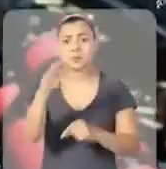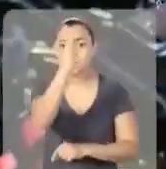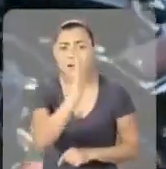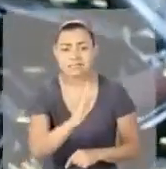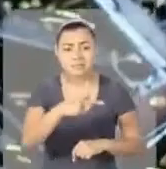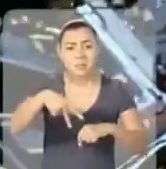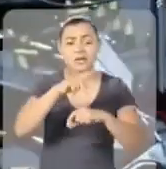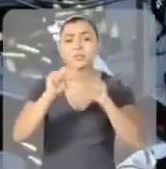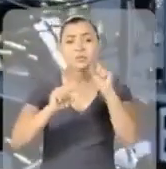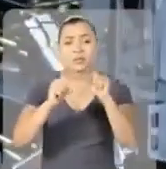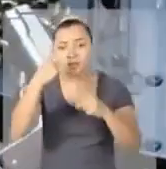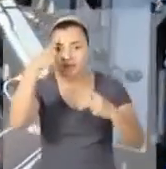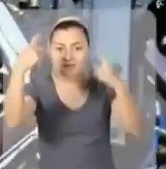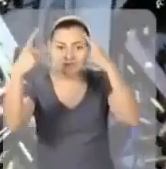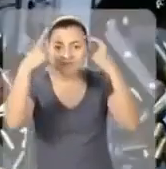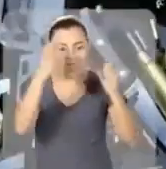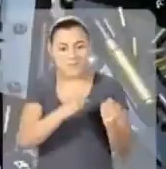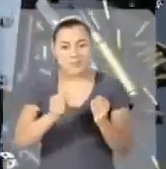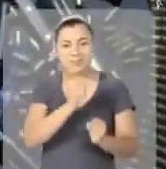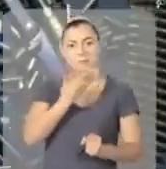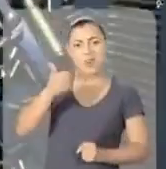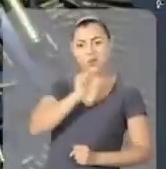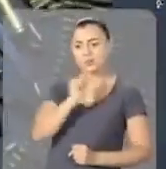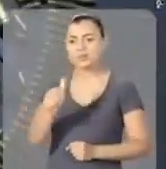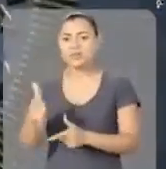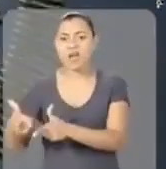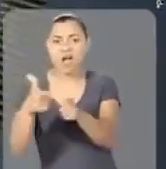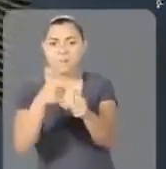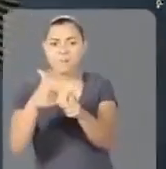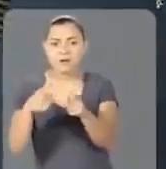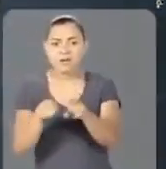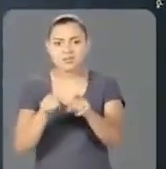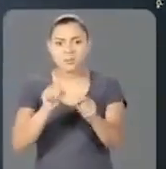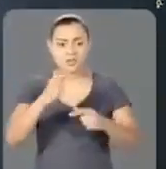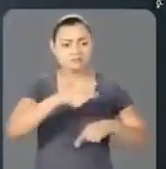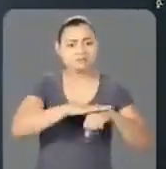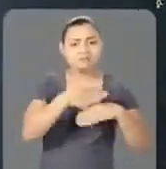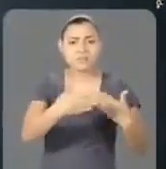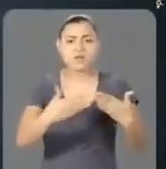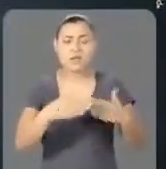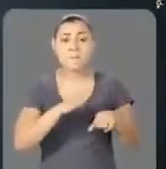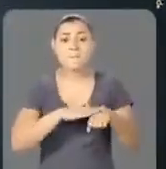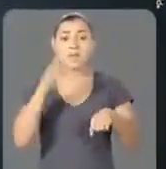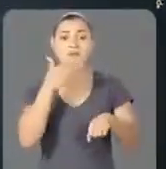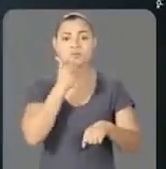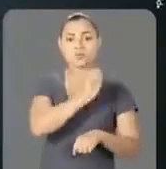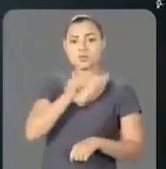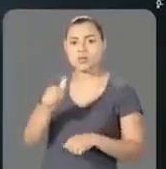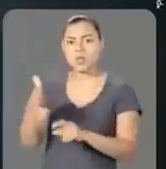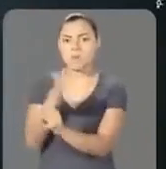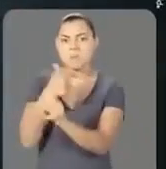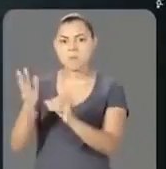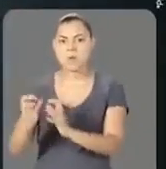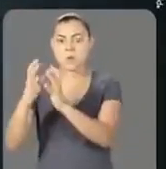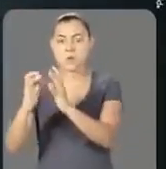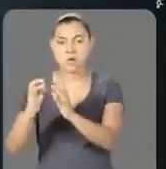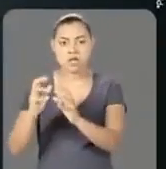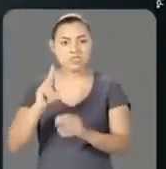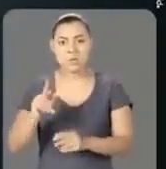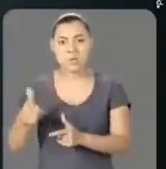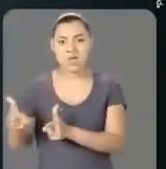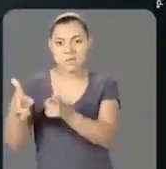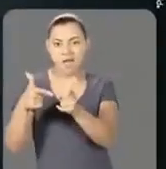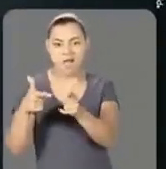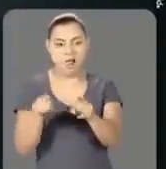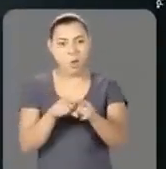Precisamos fazer um país onde as ideias tenham mais poder que as armas, onde o diálogo tenha mais força que a agressão. Não é na